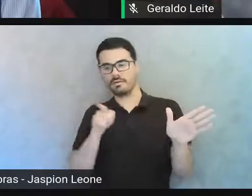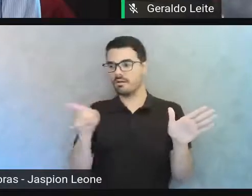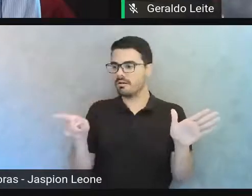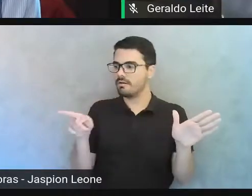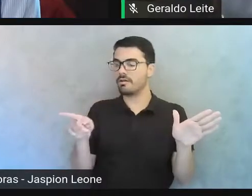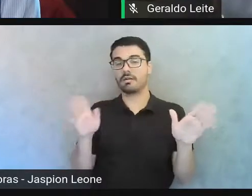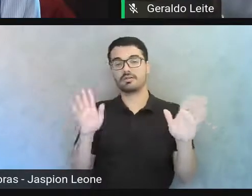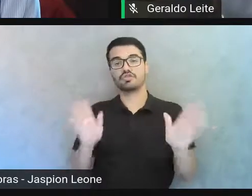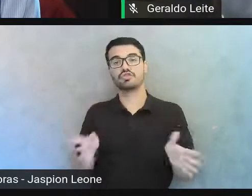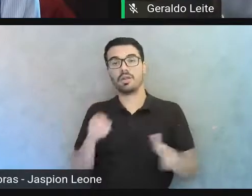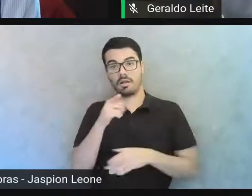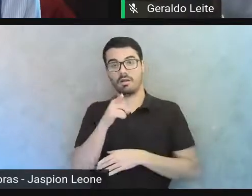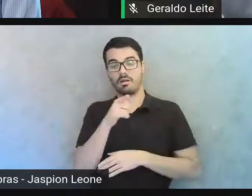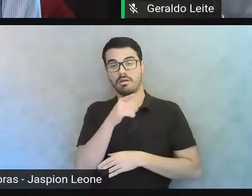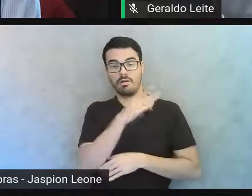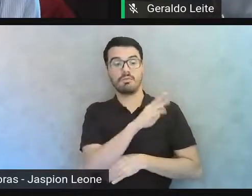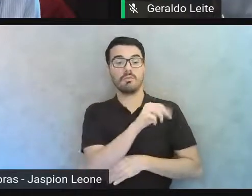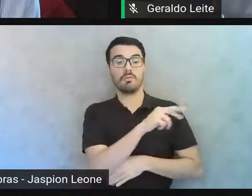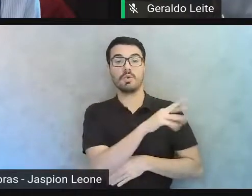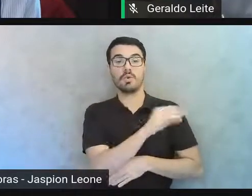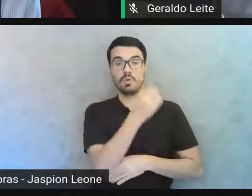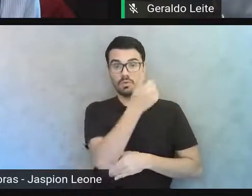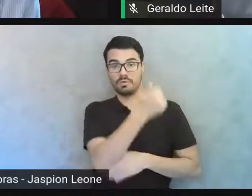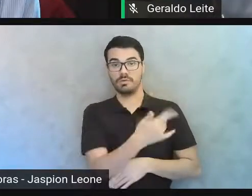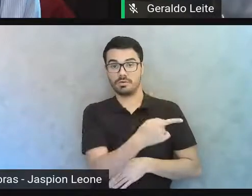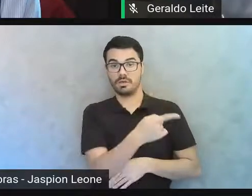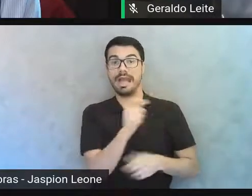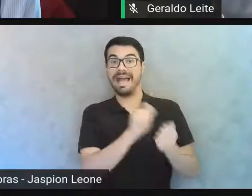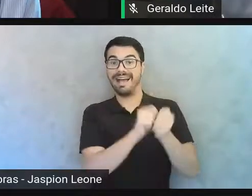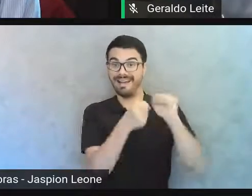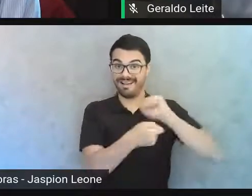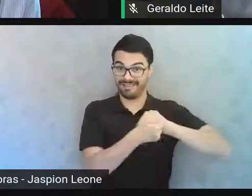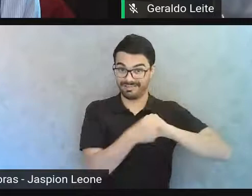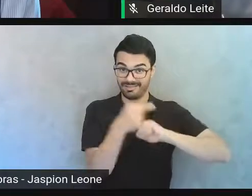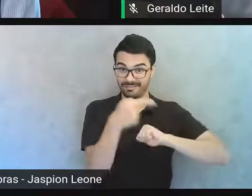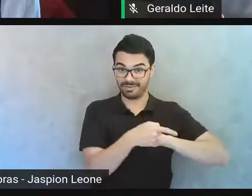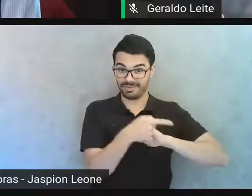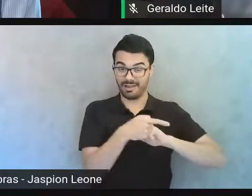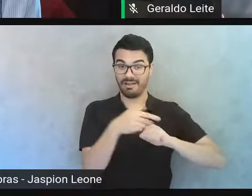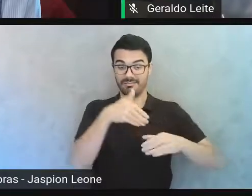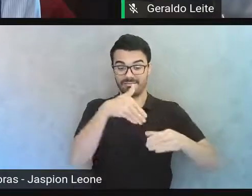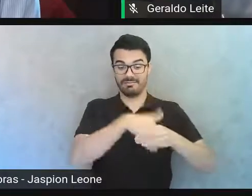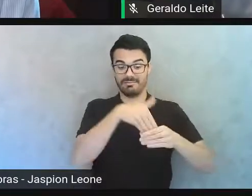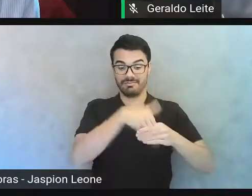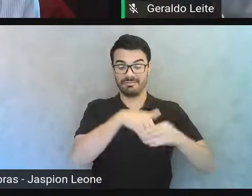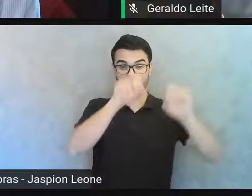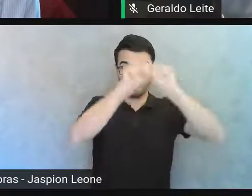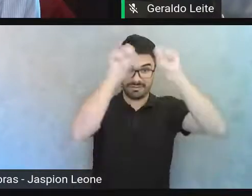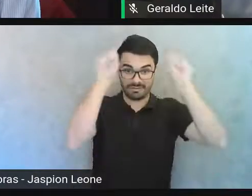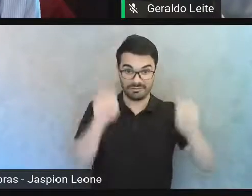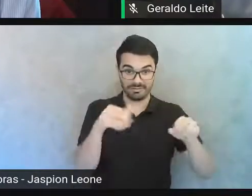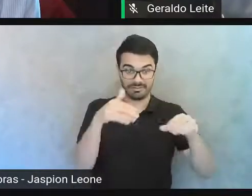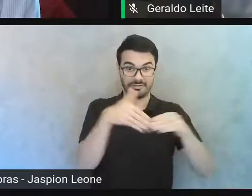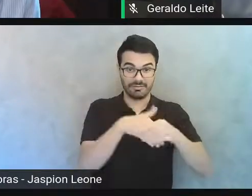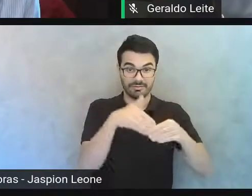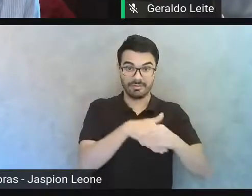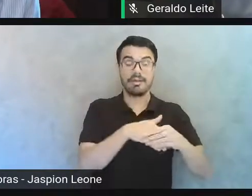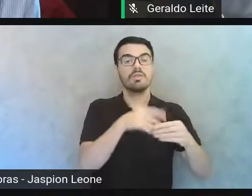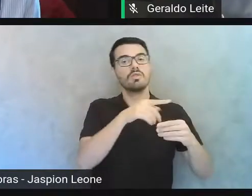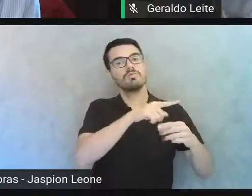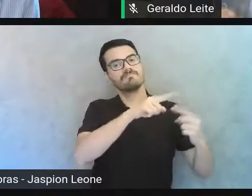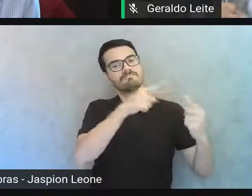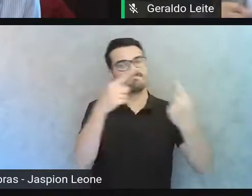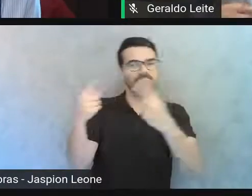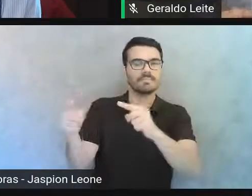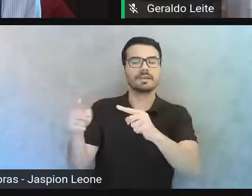apontou, né? de ajustes no sistema eleitoral, para que você ataque esse problema das